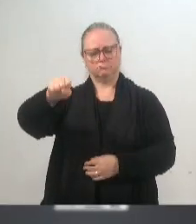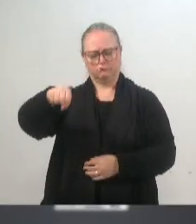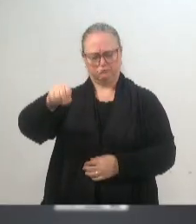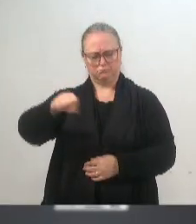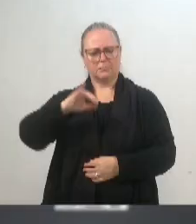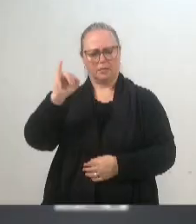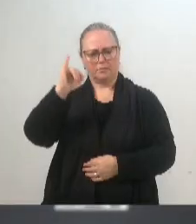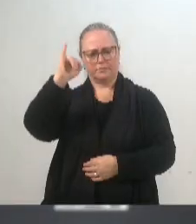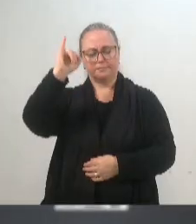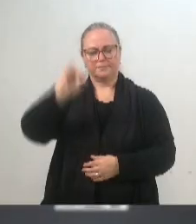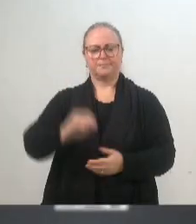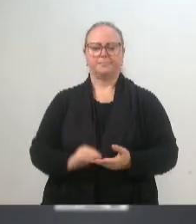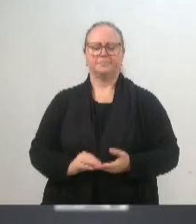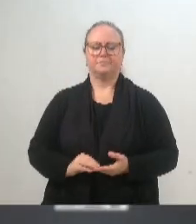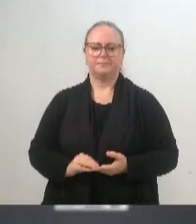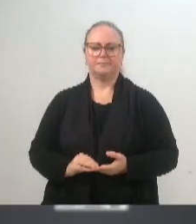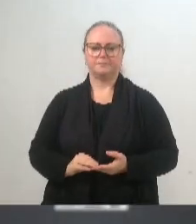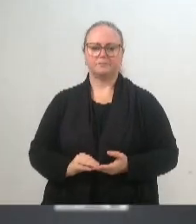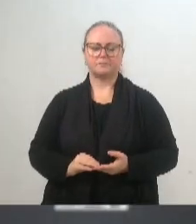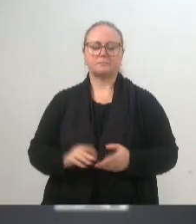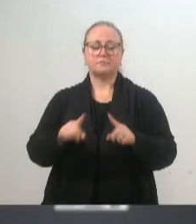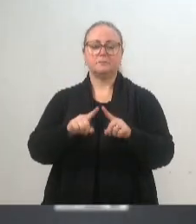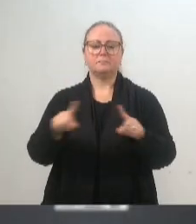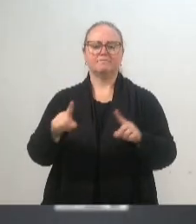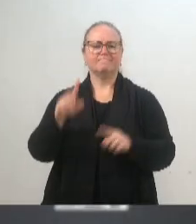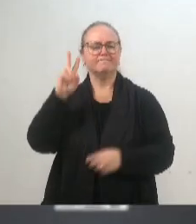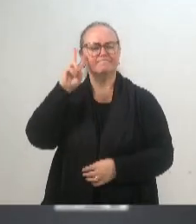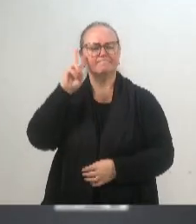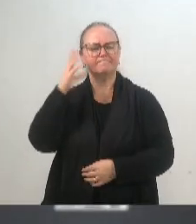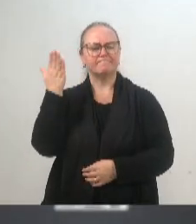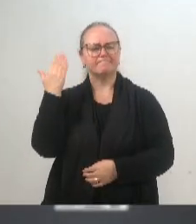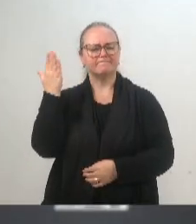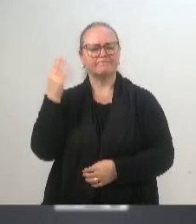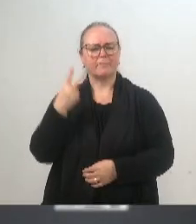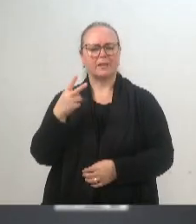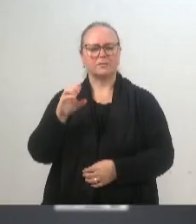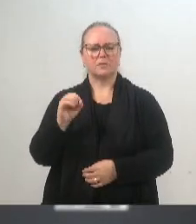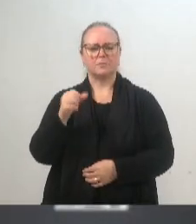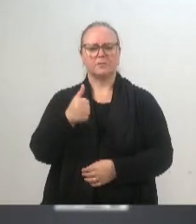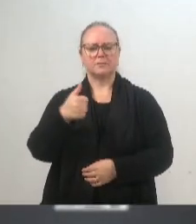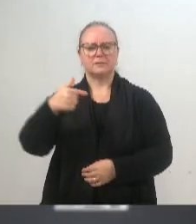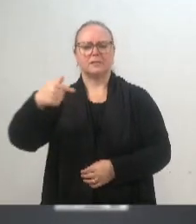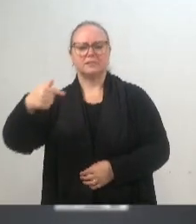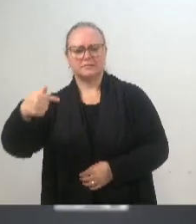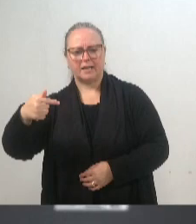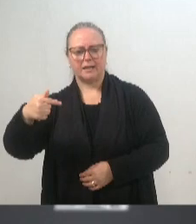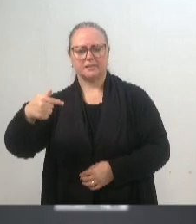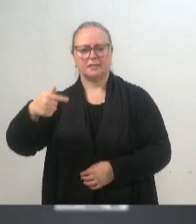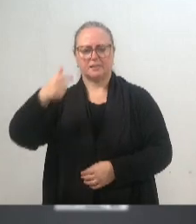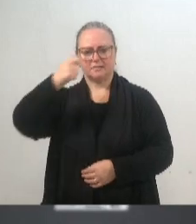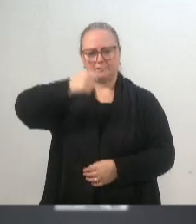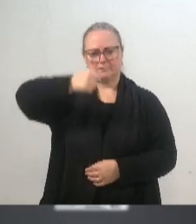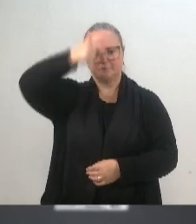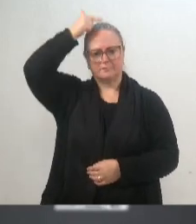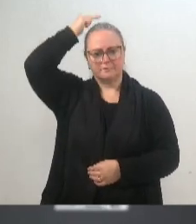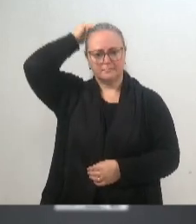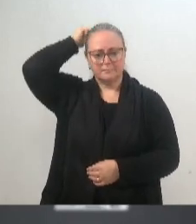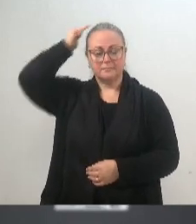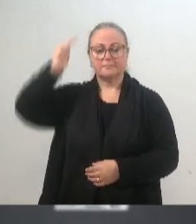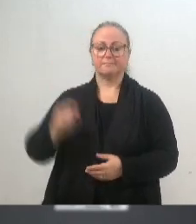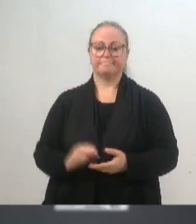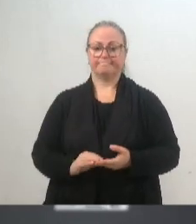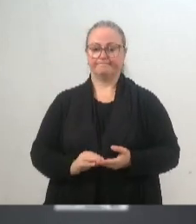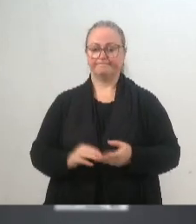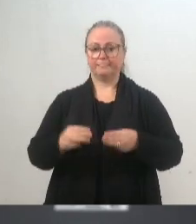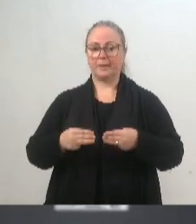tudo. Mas só vamos lembrar um pouco o passado. Em 2017, esse tal de Xandão, Alexandre de Moraes, foi nomeado